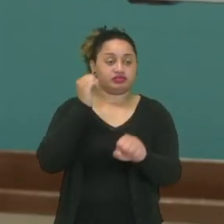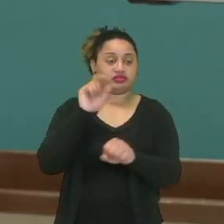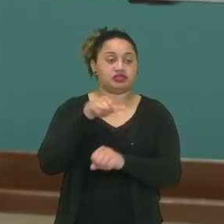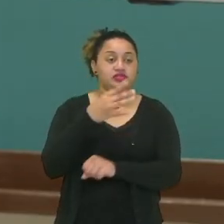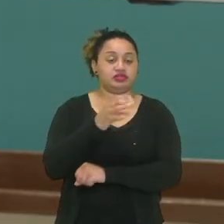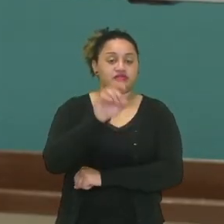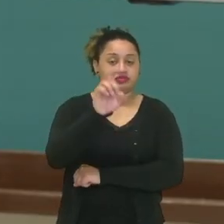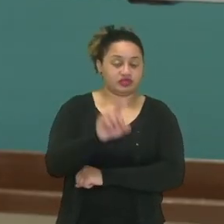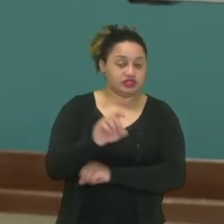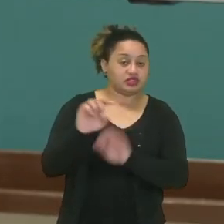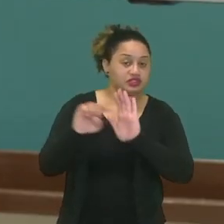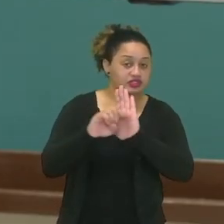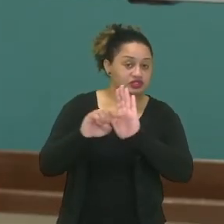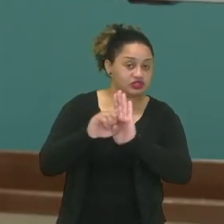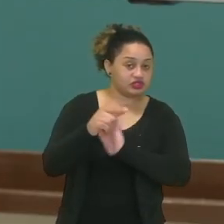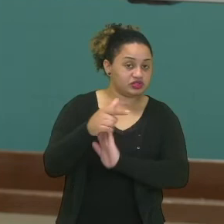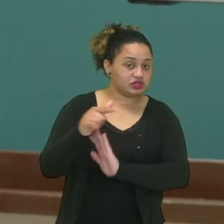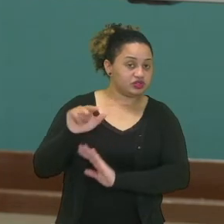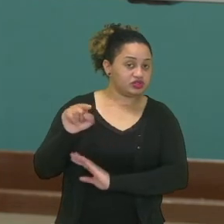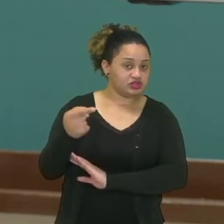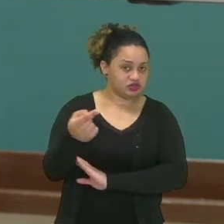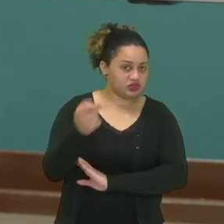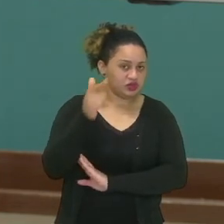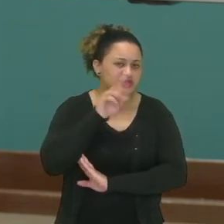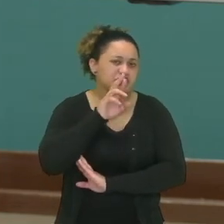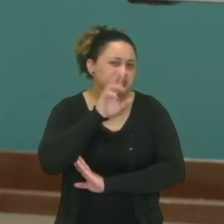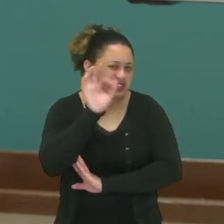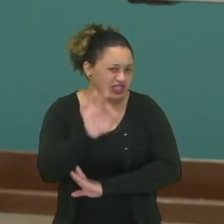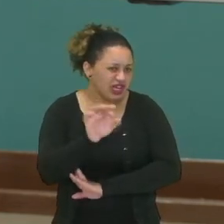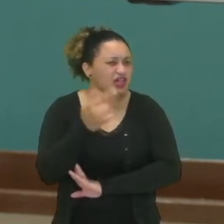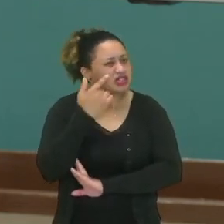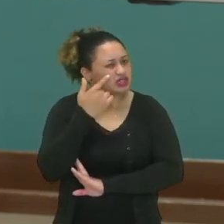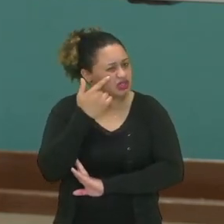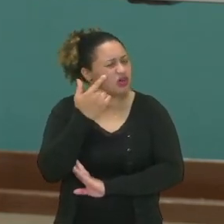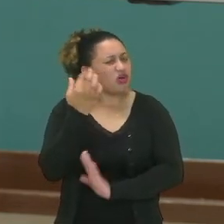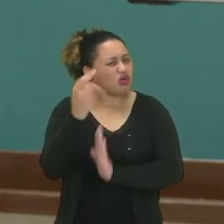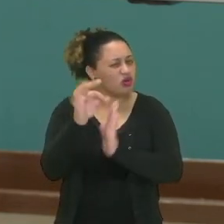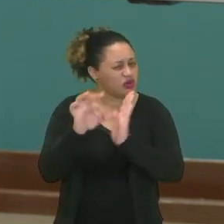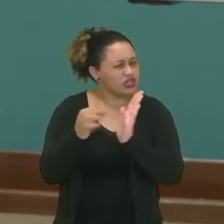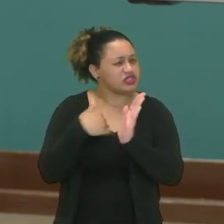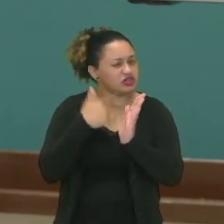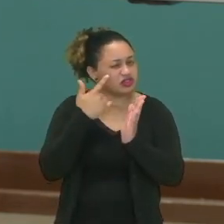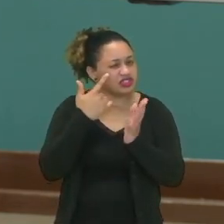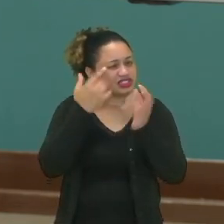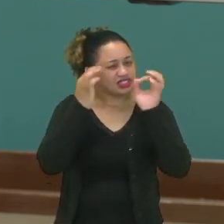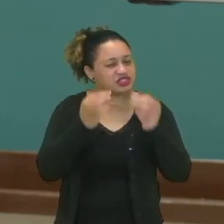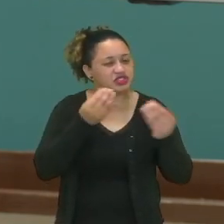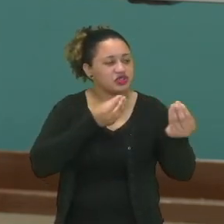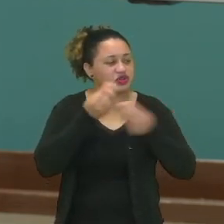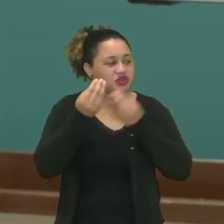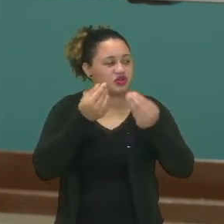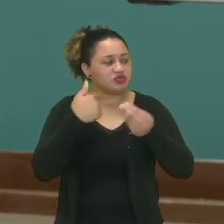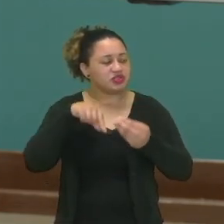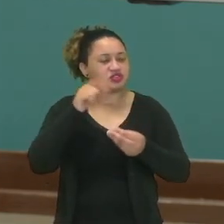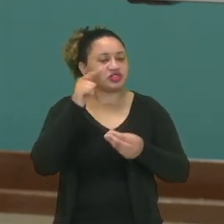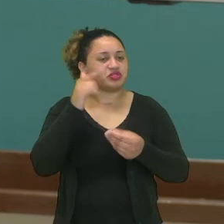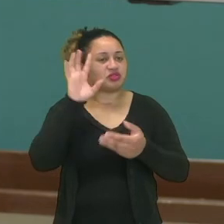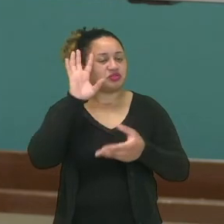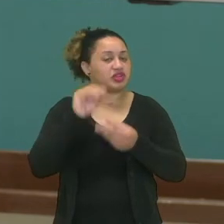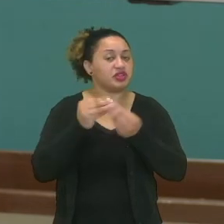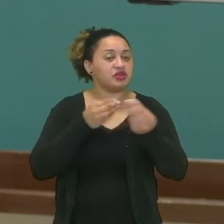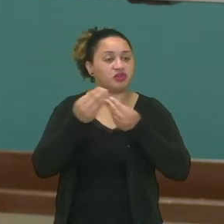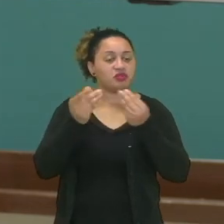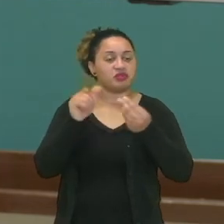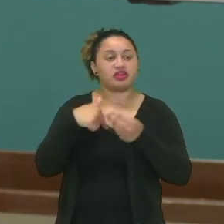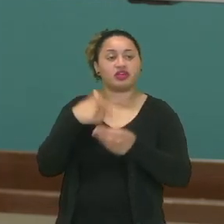2.000. Acertaram, gente? Se não acertaram, eu acredito que agora, com a nossa retomada aqui, vocês compreenderam aonde que havia